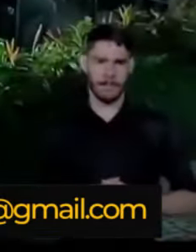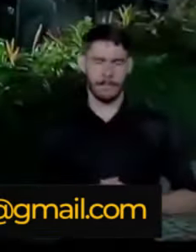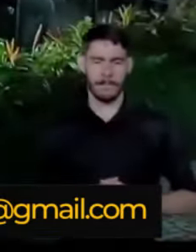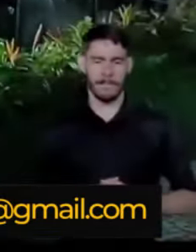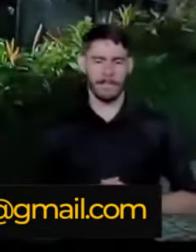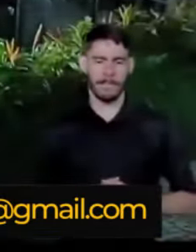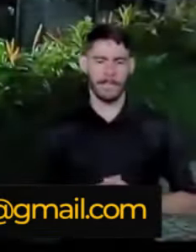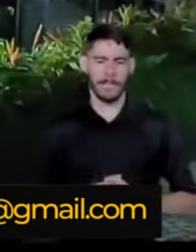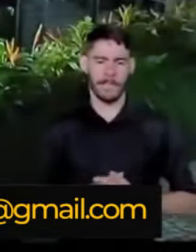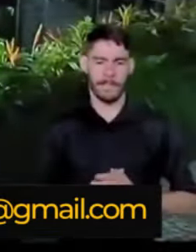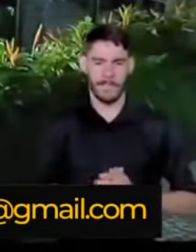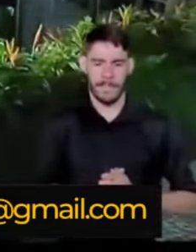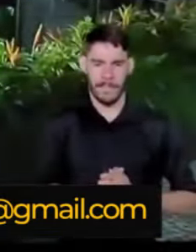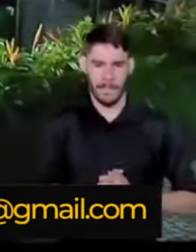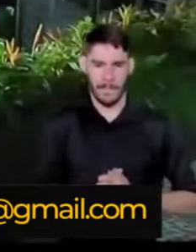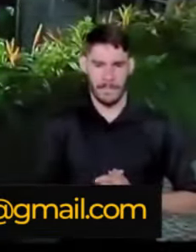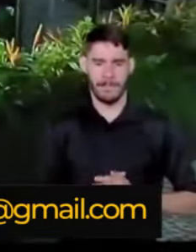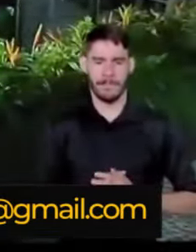foi